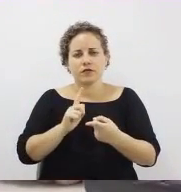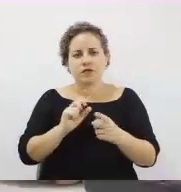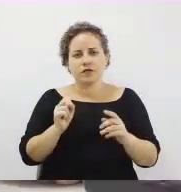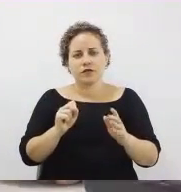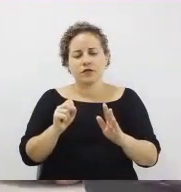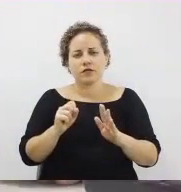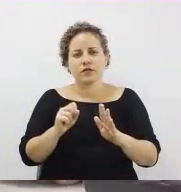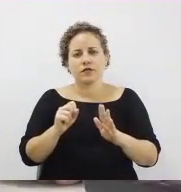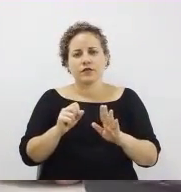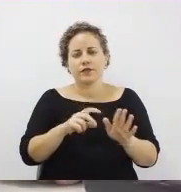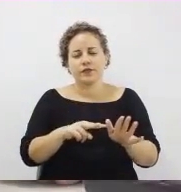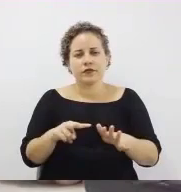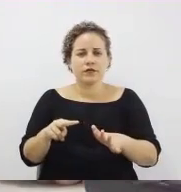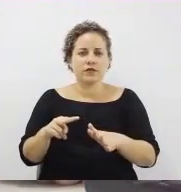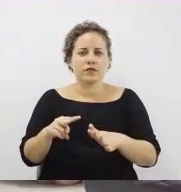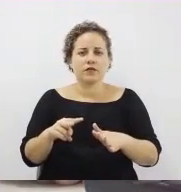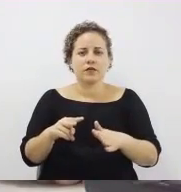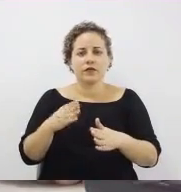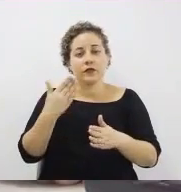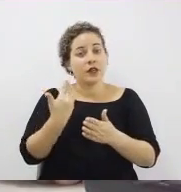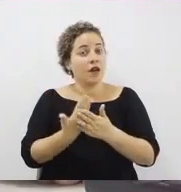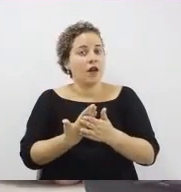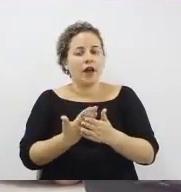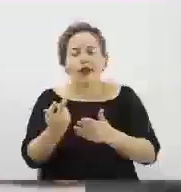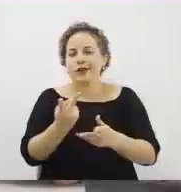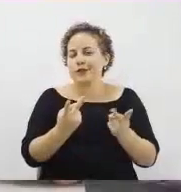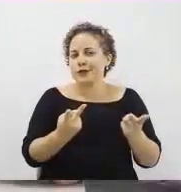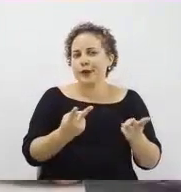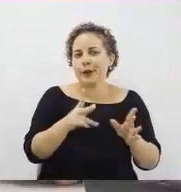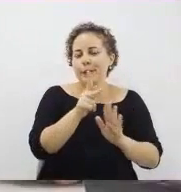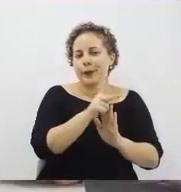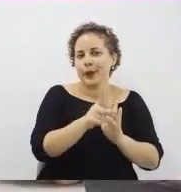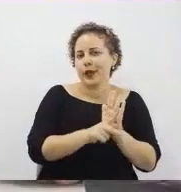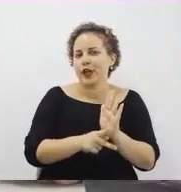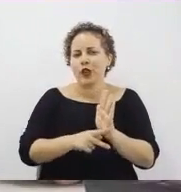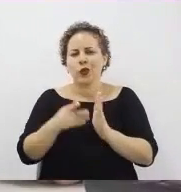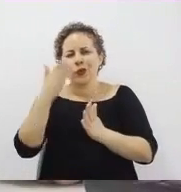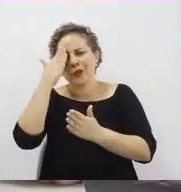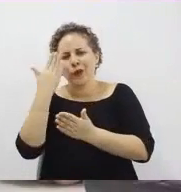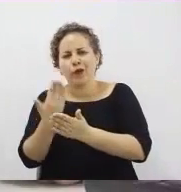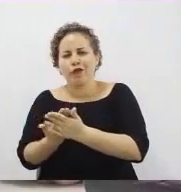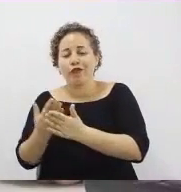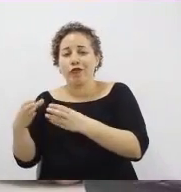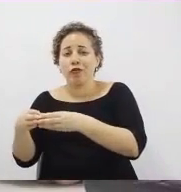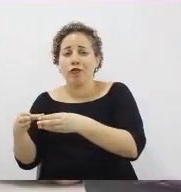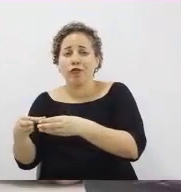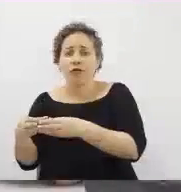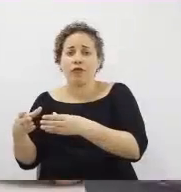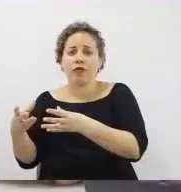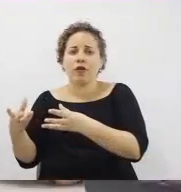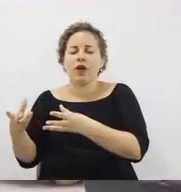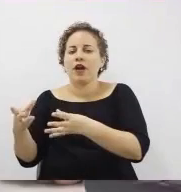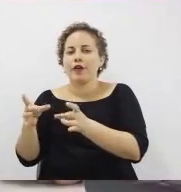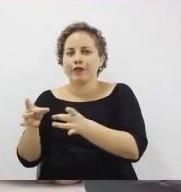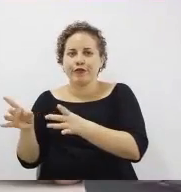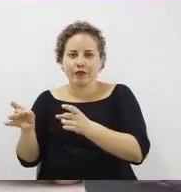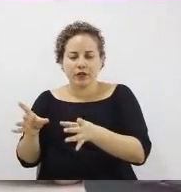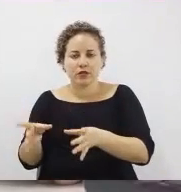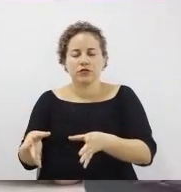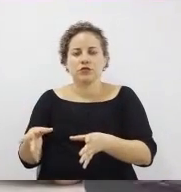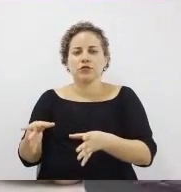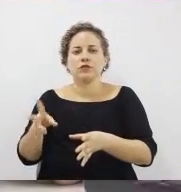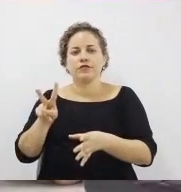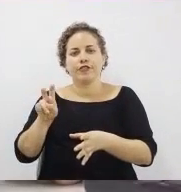planejamento não costuma confiar na área de vendas. Isso acaba gerando um outro fato. A área